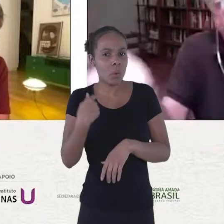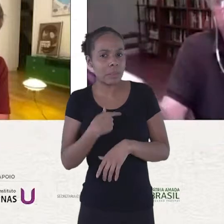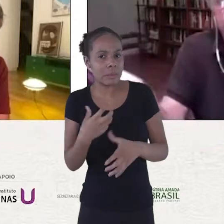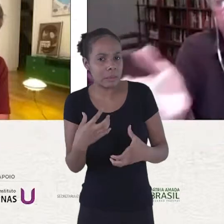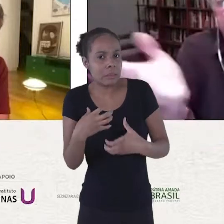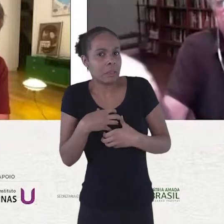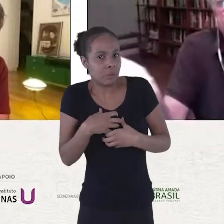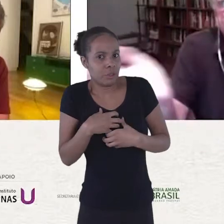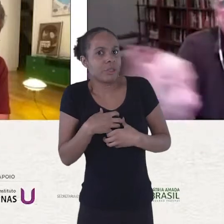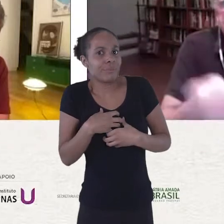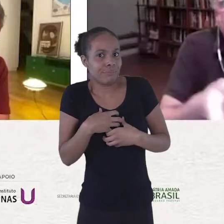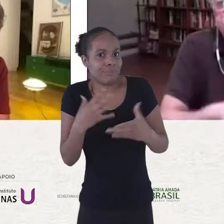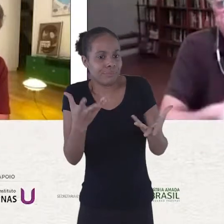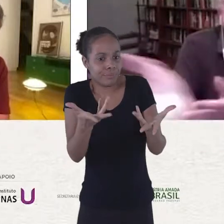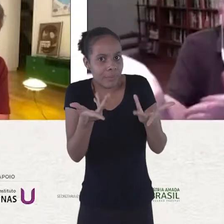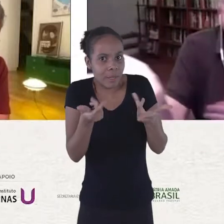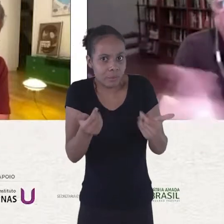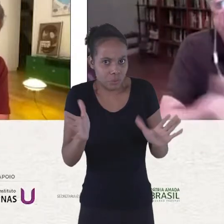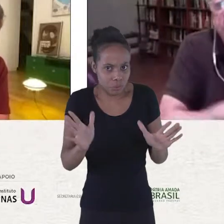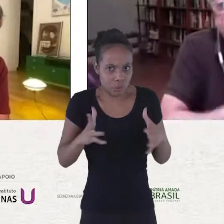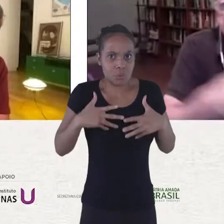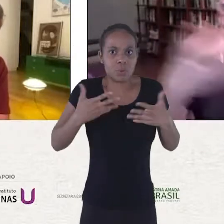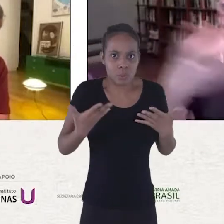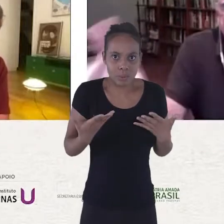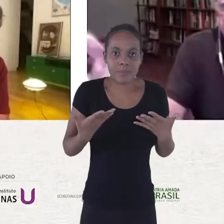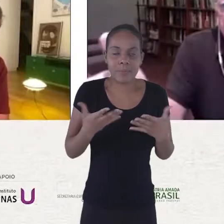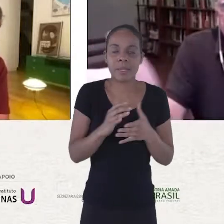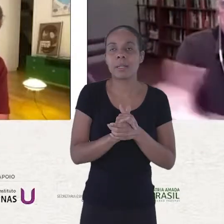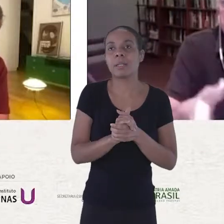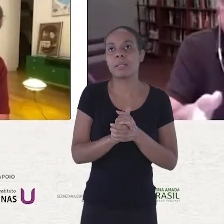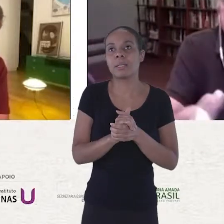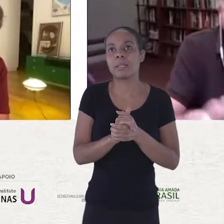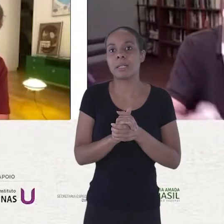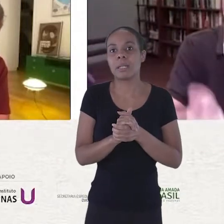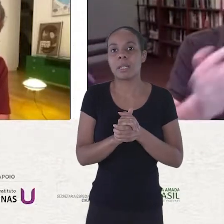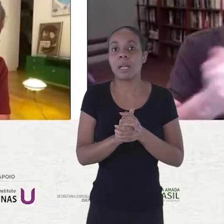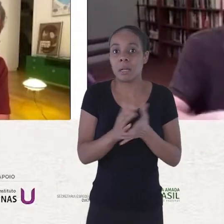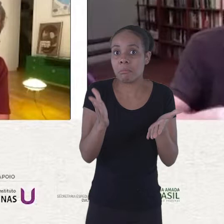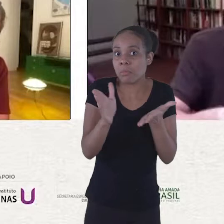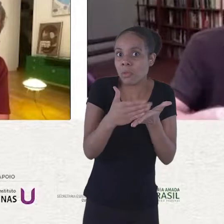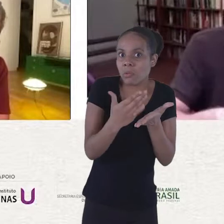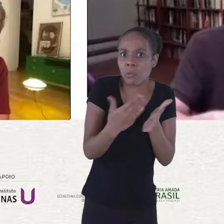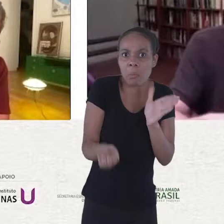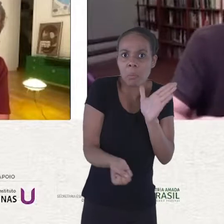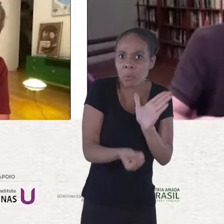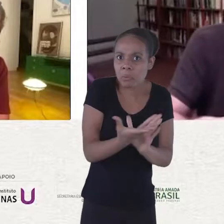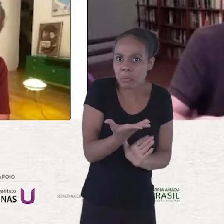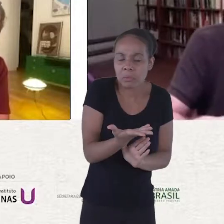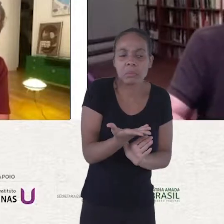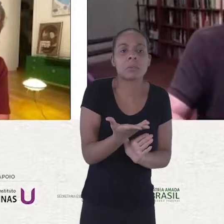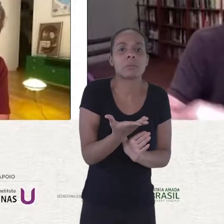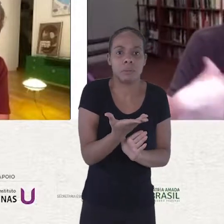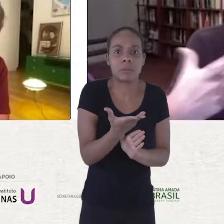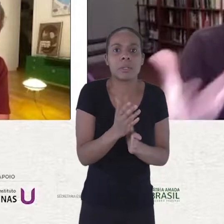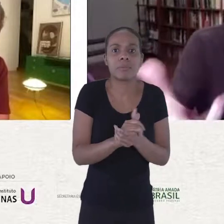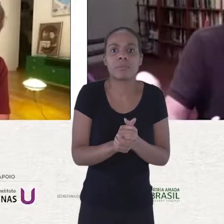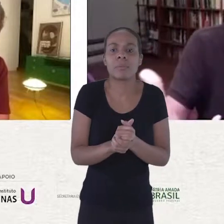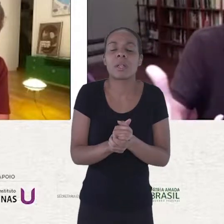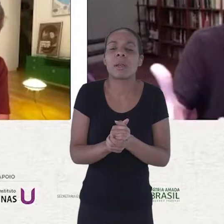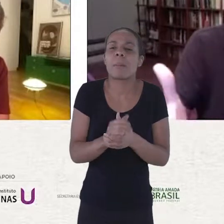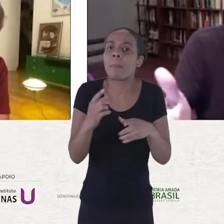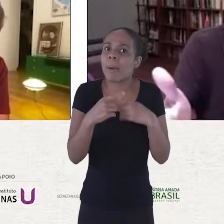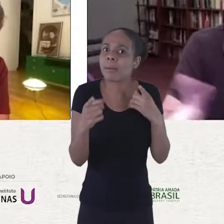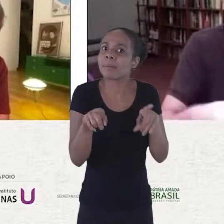ser editor e tudo isso, não surpreenda que ele produza um livro como ele produziu. E no caso do Stepan, é claro, porque é mais uma